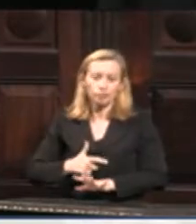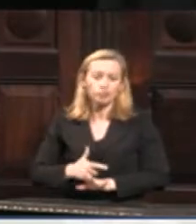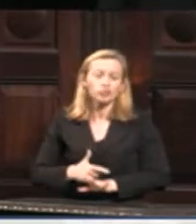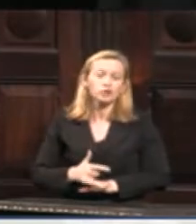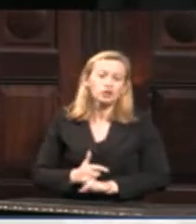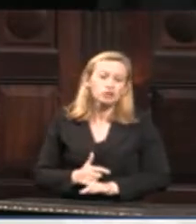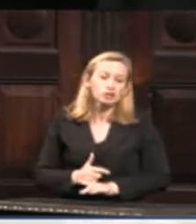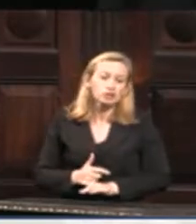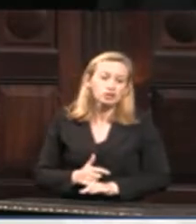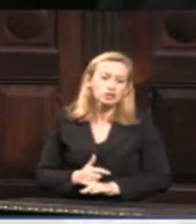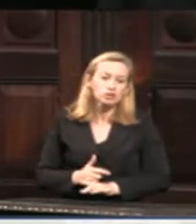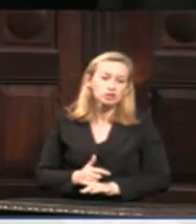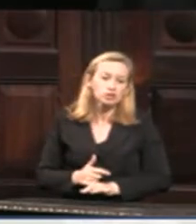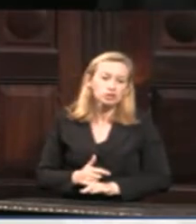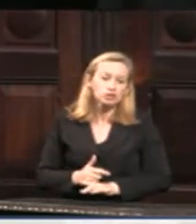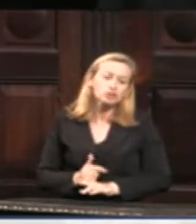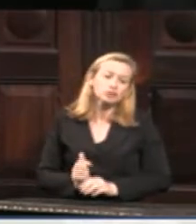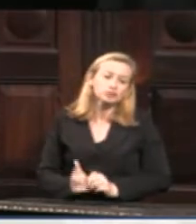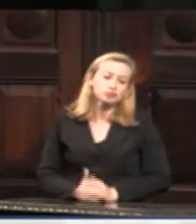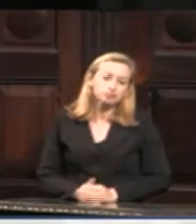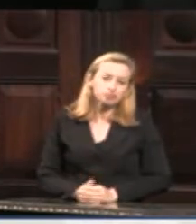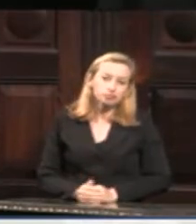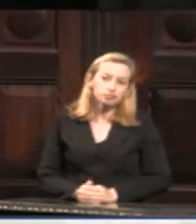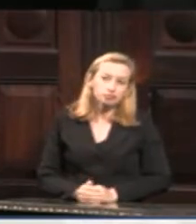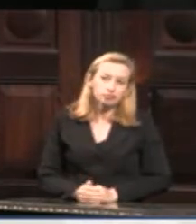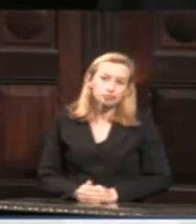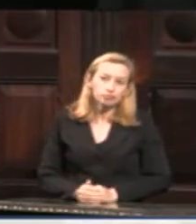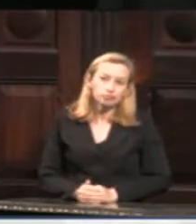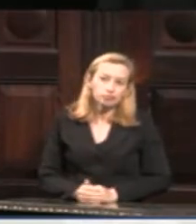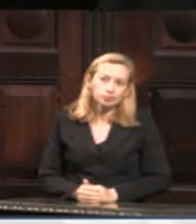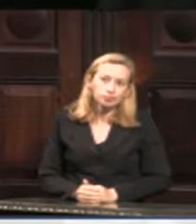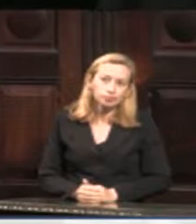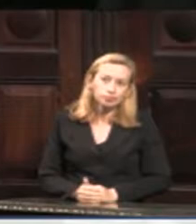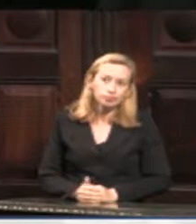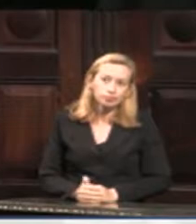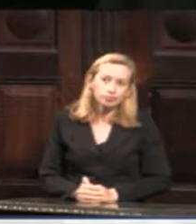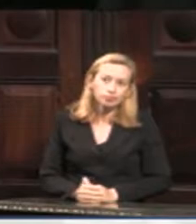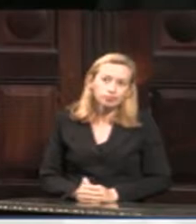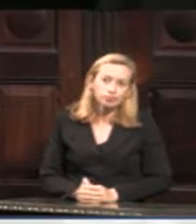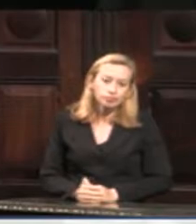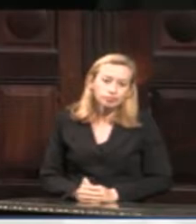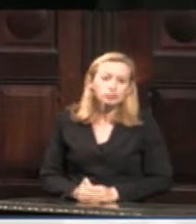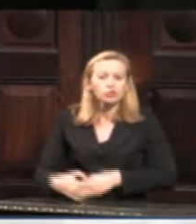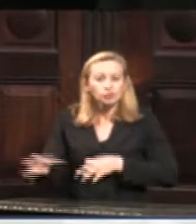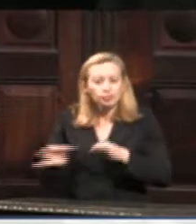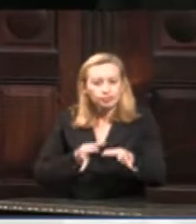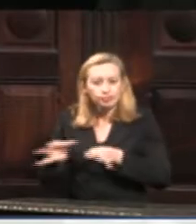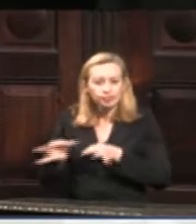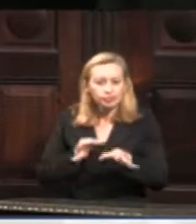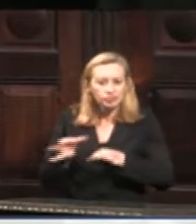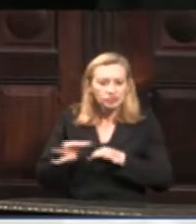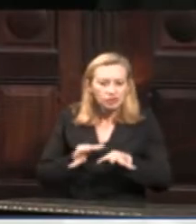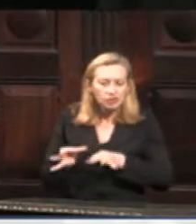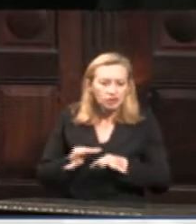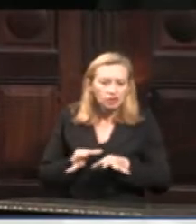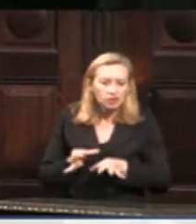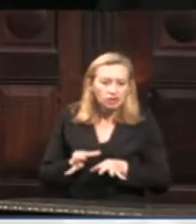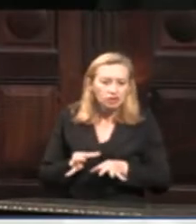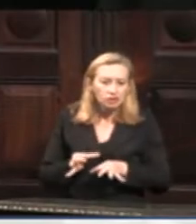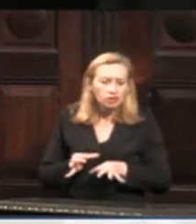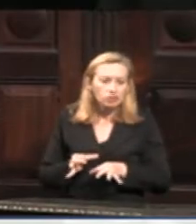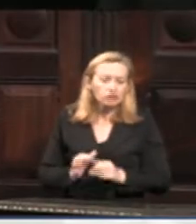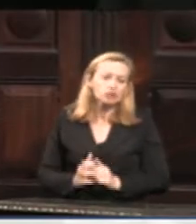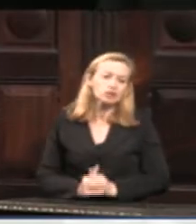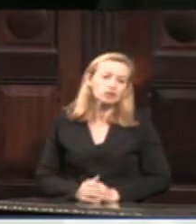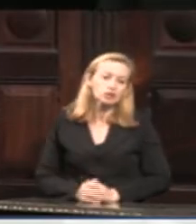levaram à prática de agressão. O projeto tem uma complexidade, por